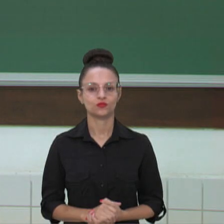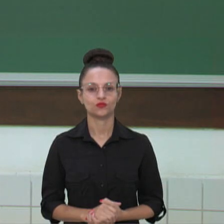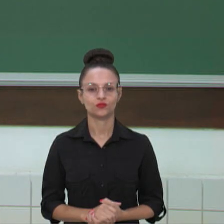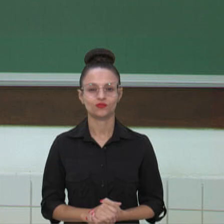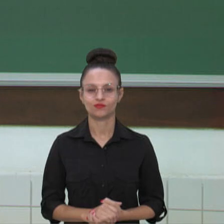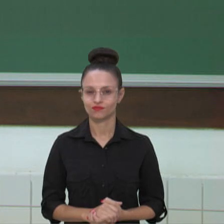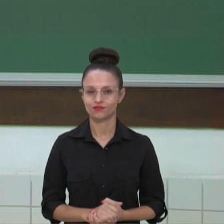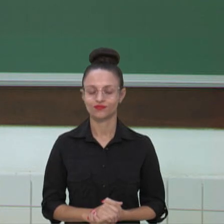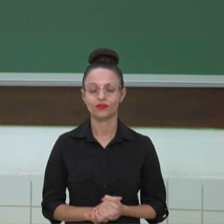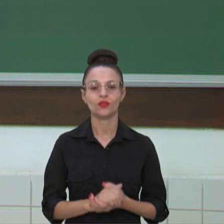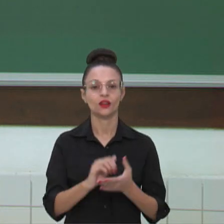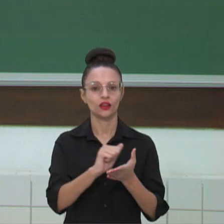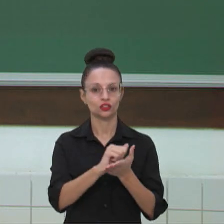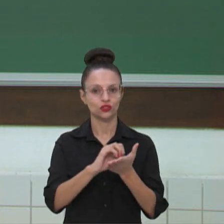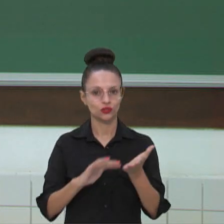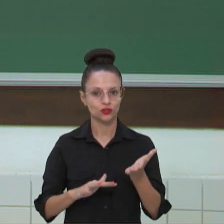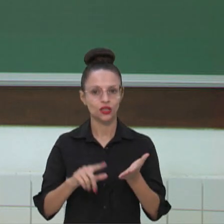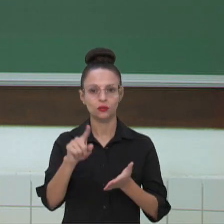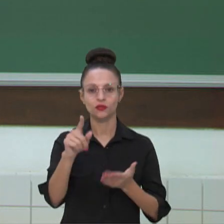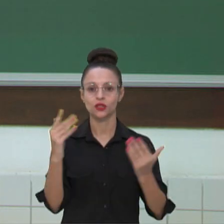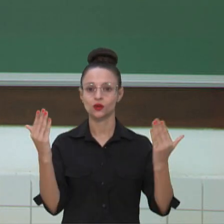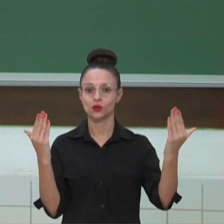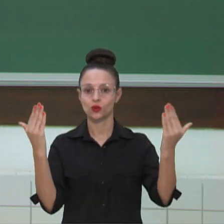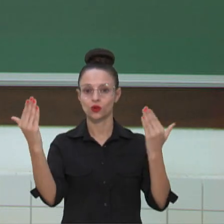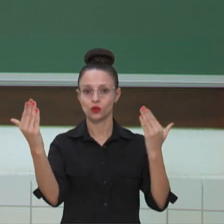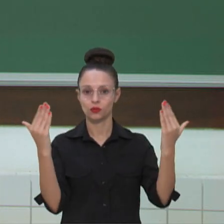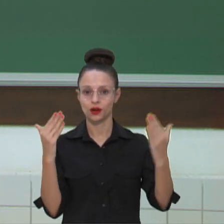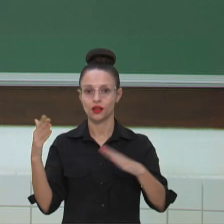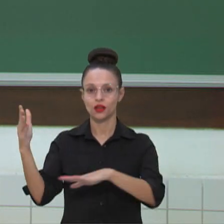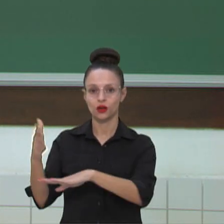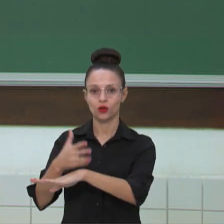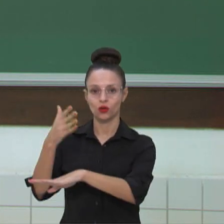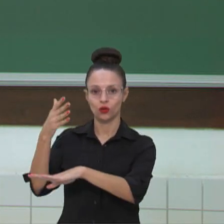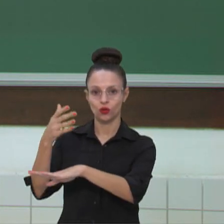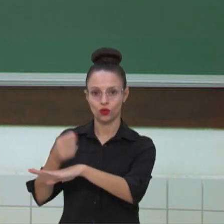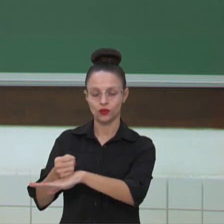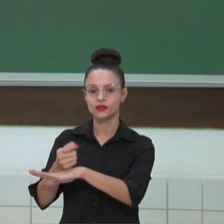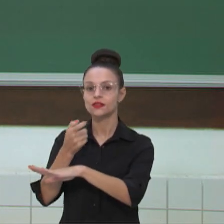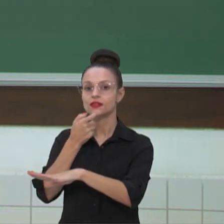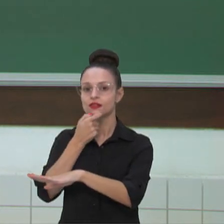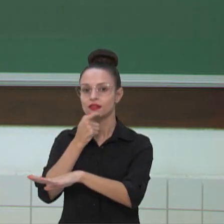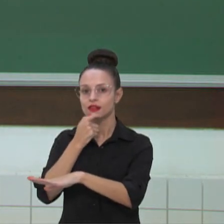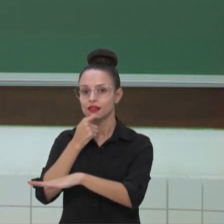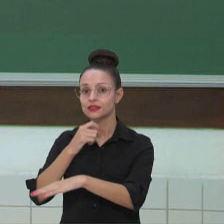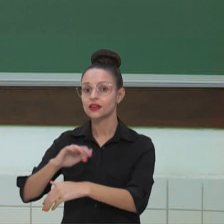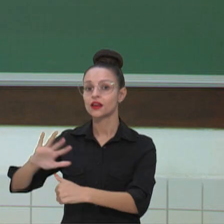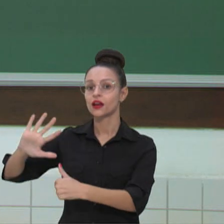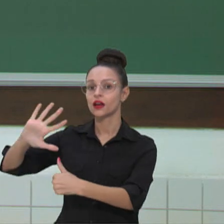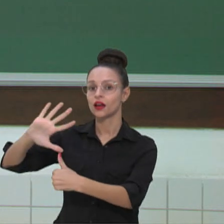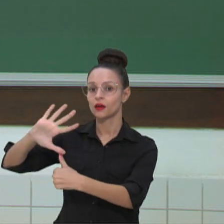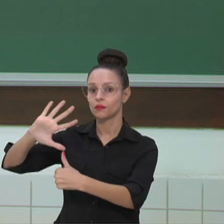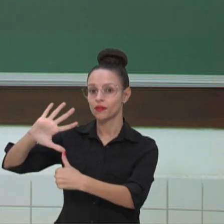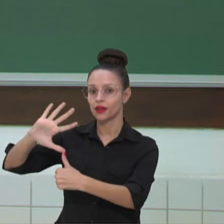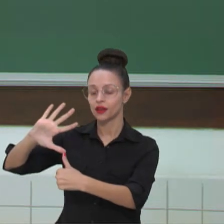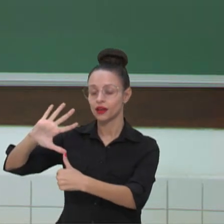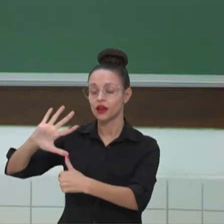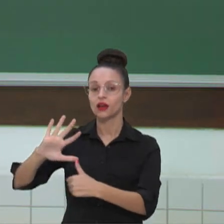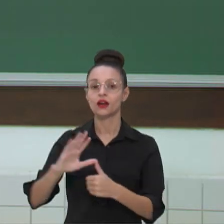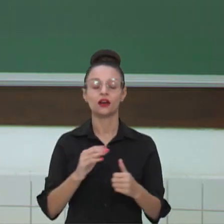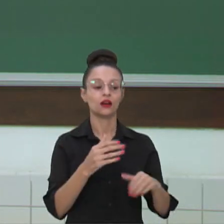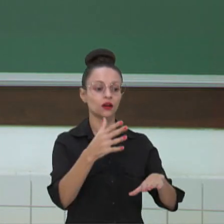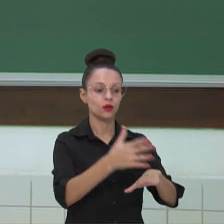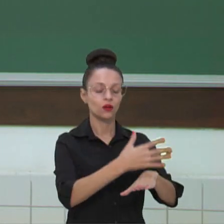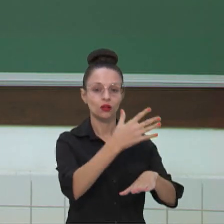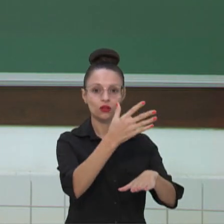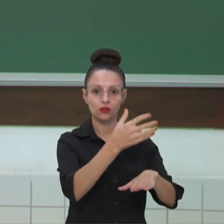Um exercício, então, para você comparar a colonização inglesa na América do Norte com a colonização portuguesa na